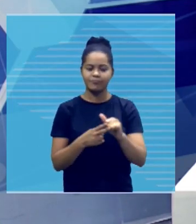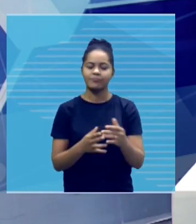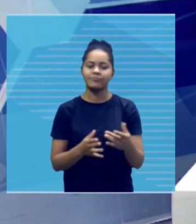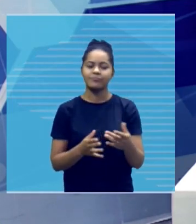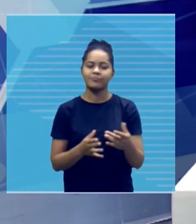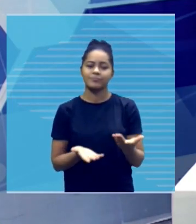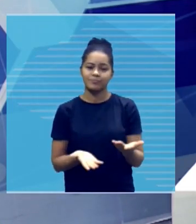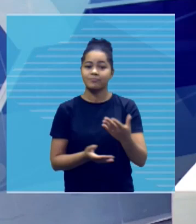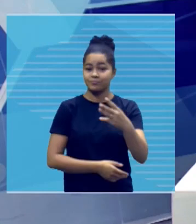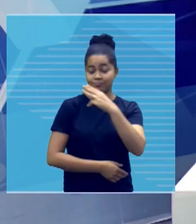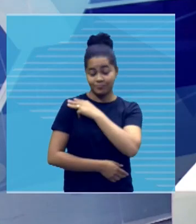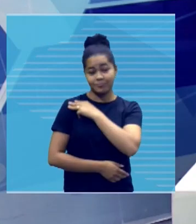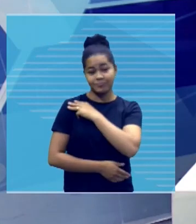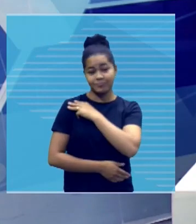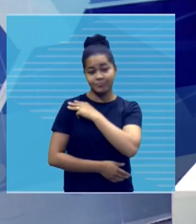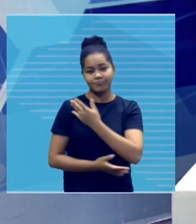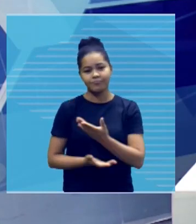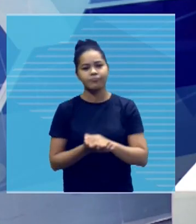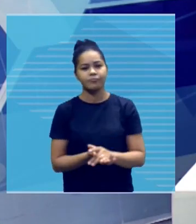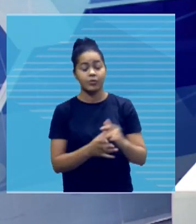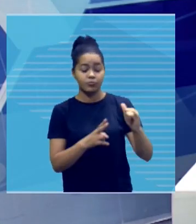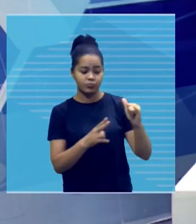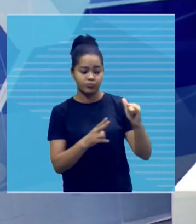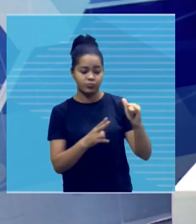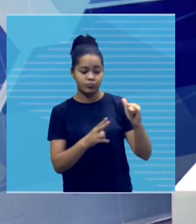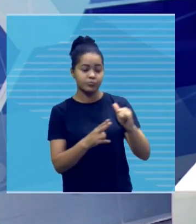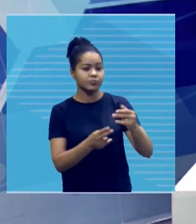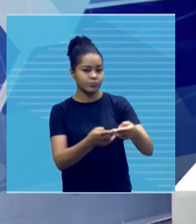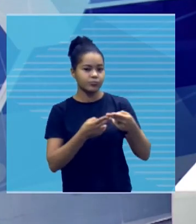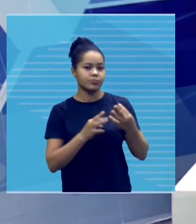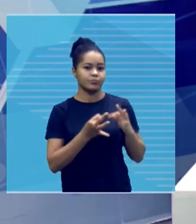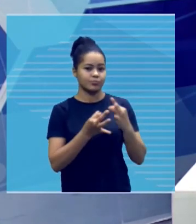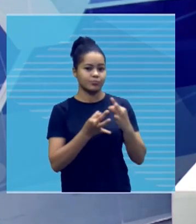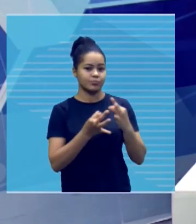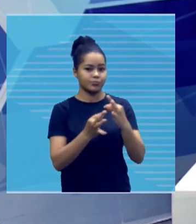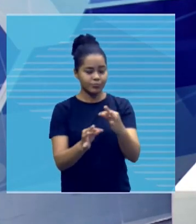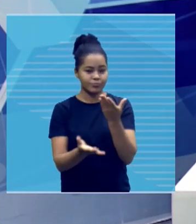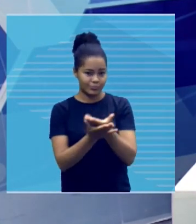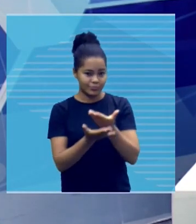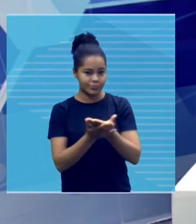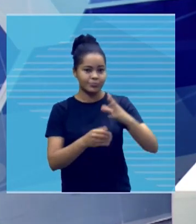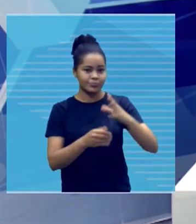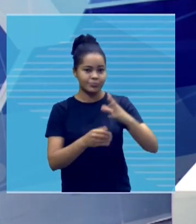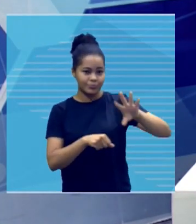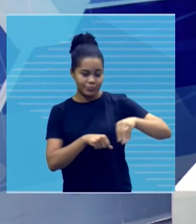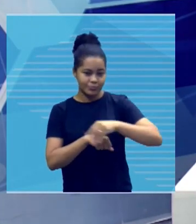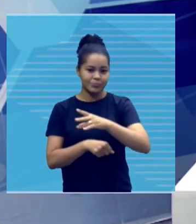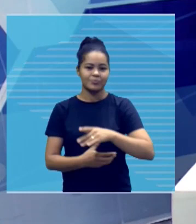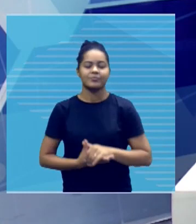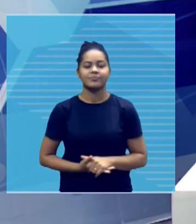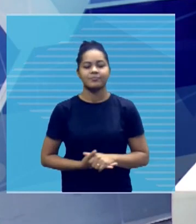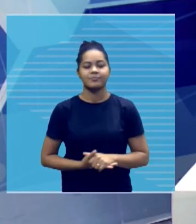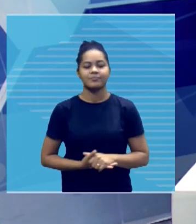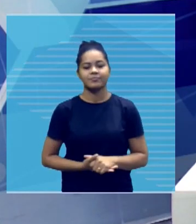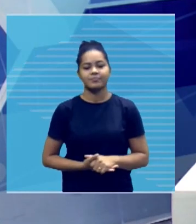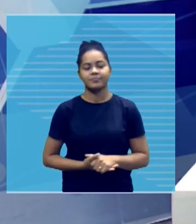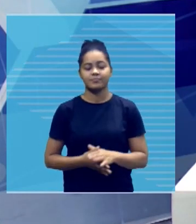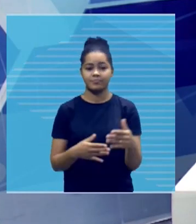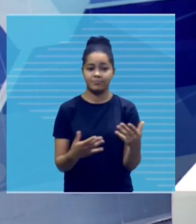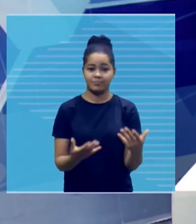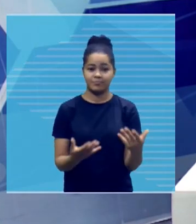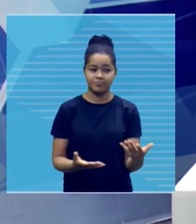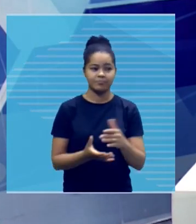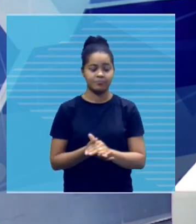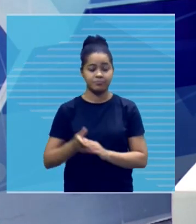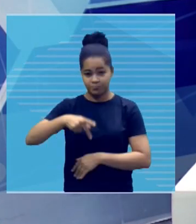é um programa com mediação tecnológica programa do canal educação Seduc perfeito Então olha